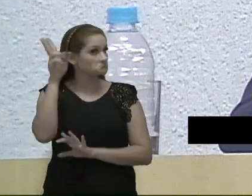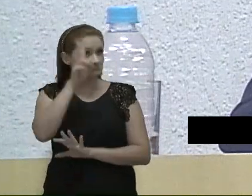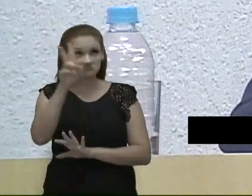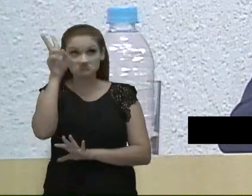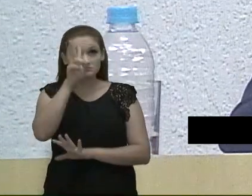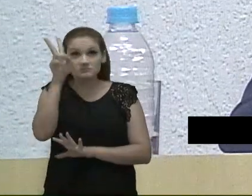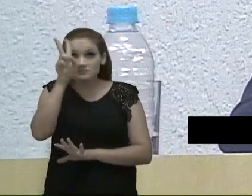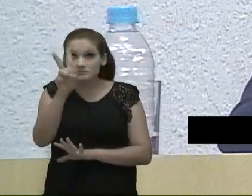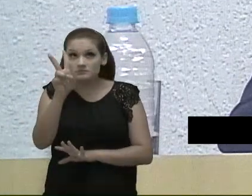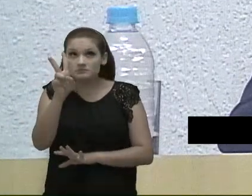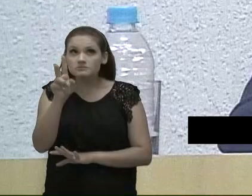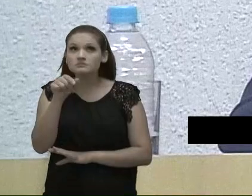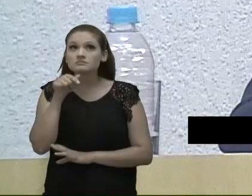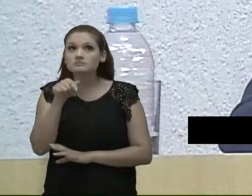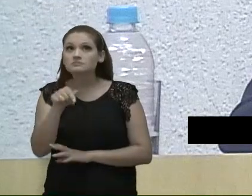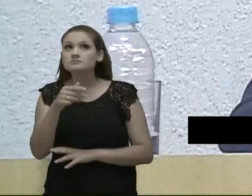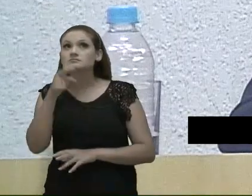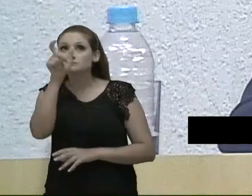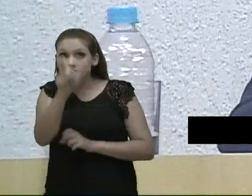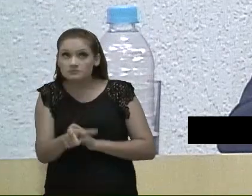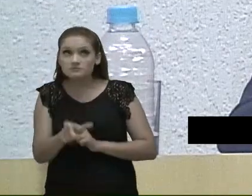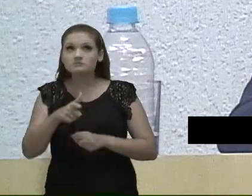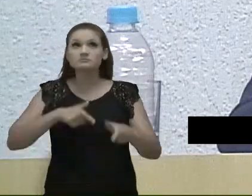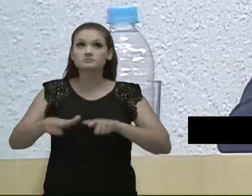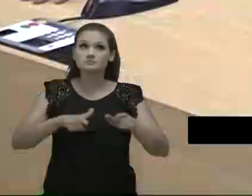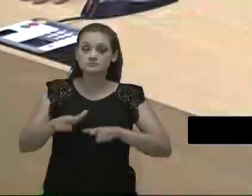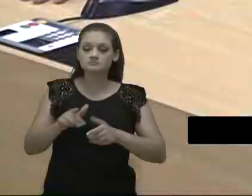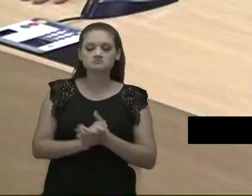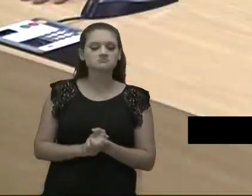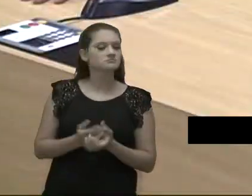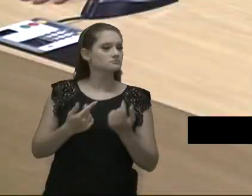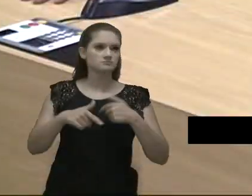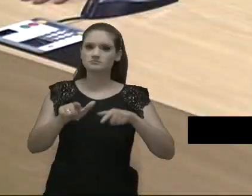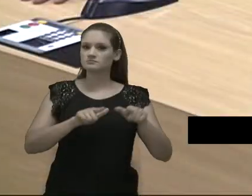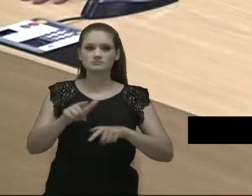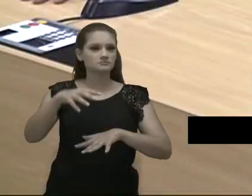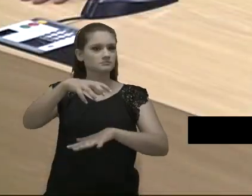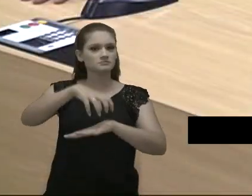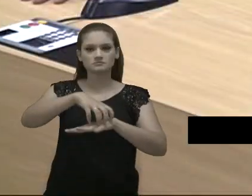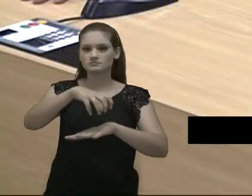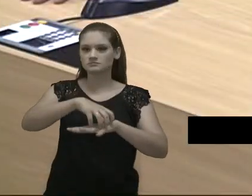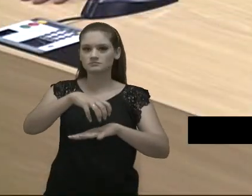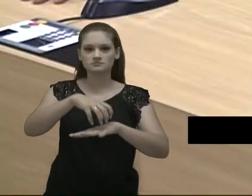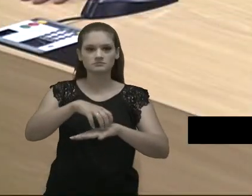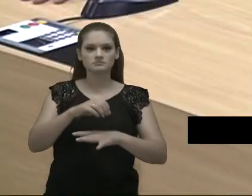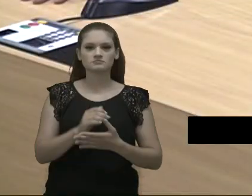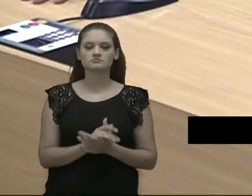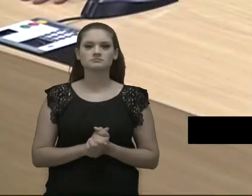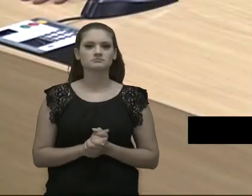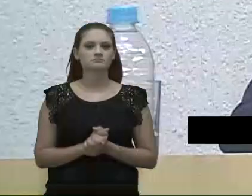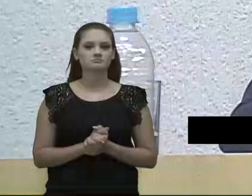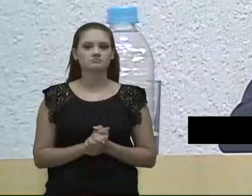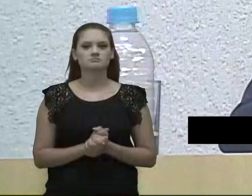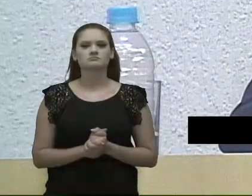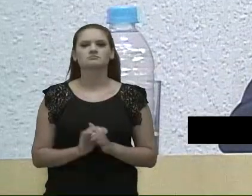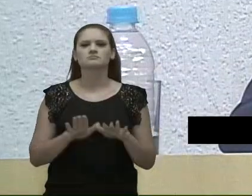menos quando, desde quando essa pessoa está trabalhando? Ela não trabalha na UPA Santa Helena.